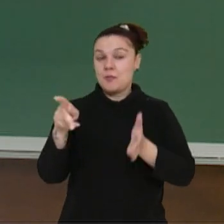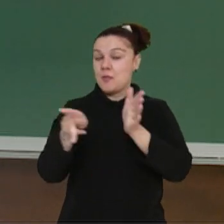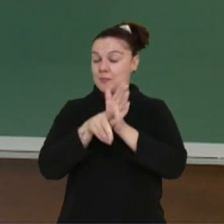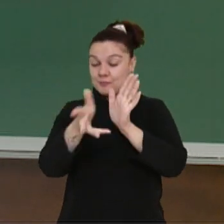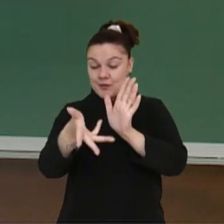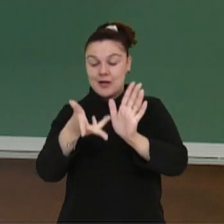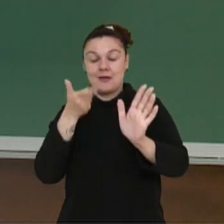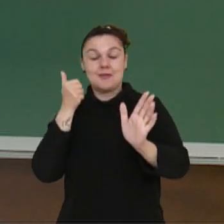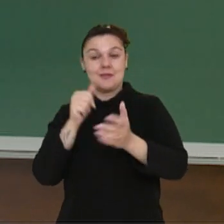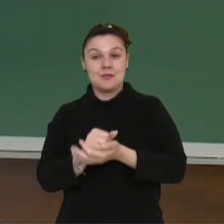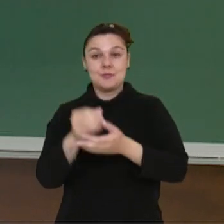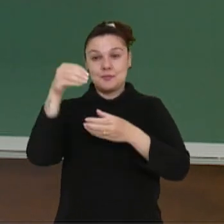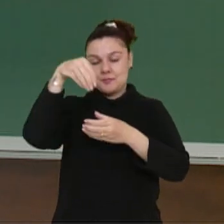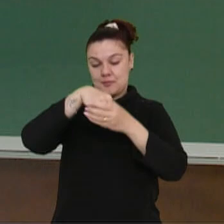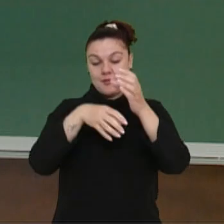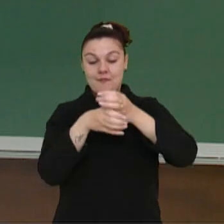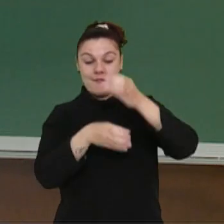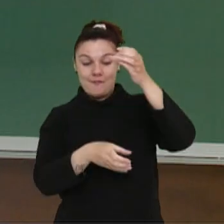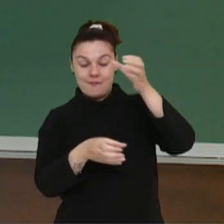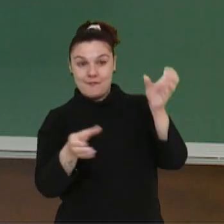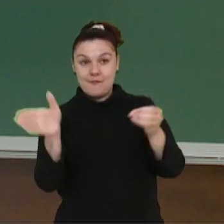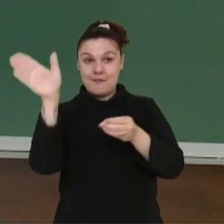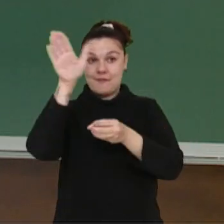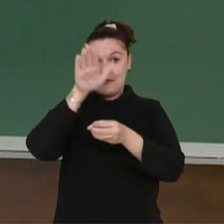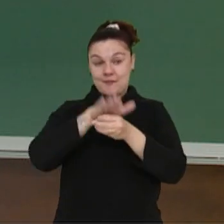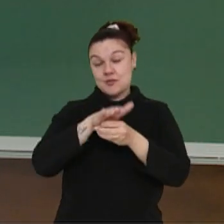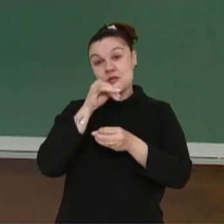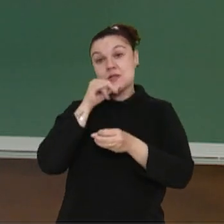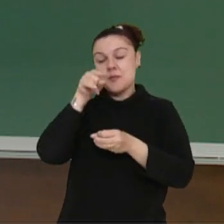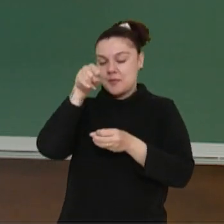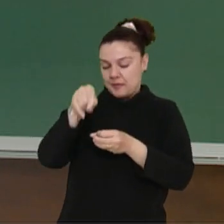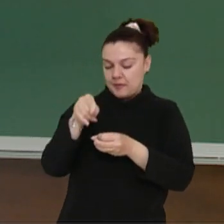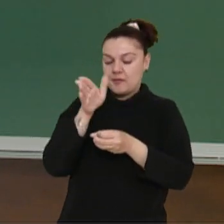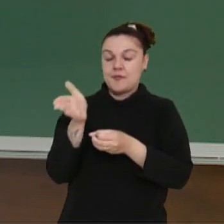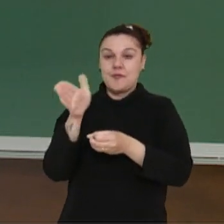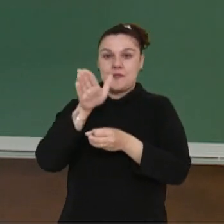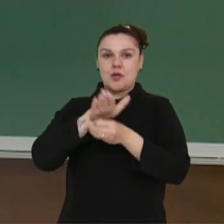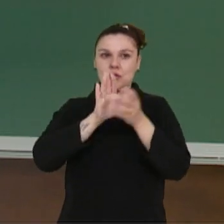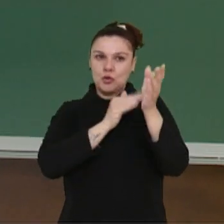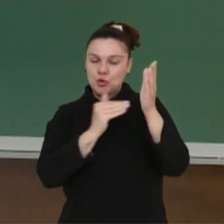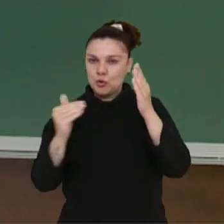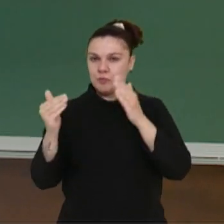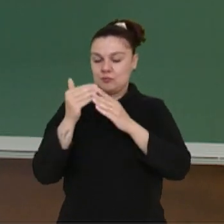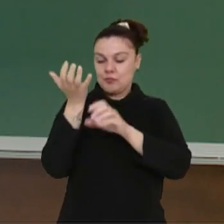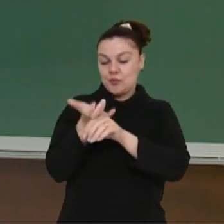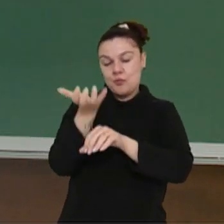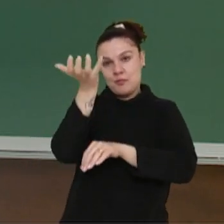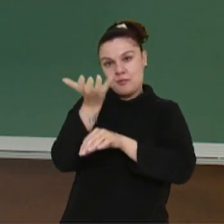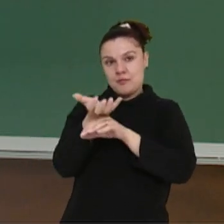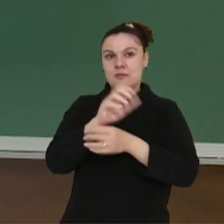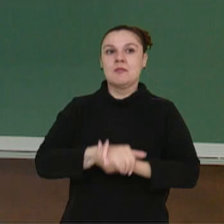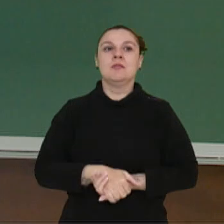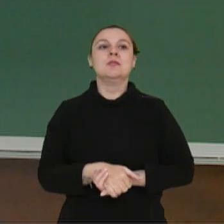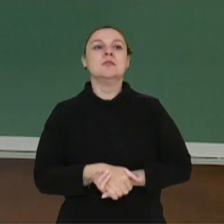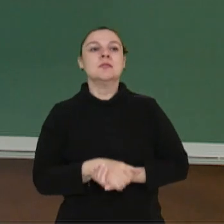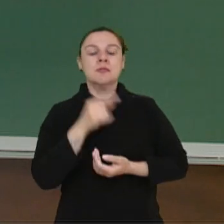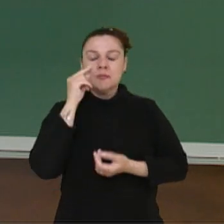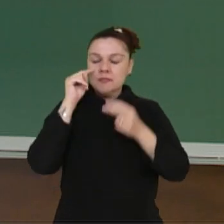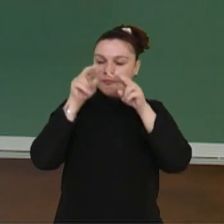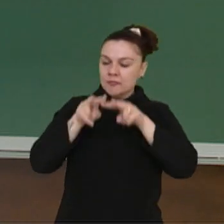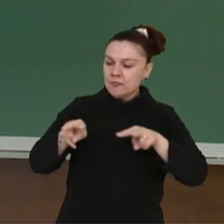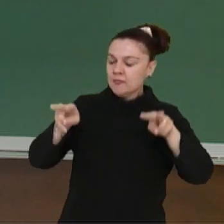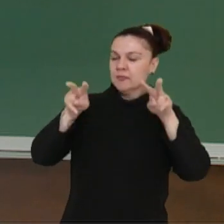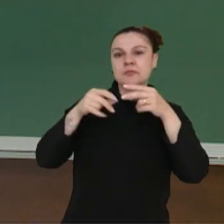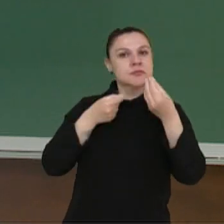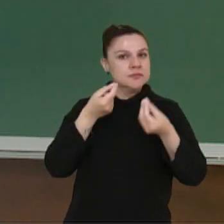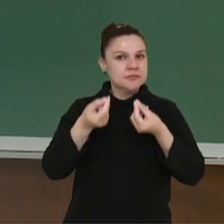processo que acontece num frasco fechado para essa nossa reação aqui, onde eu tenho todos os gases participando, tá? Então, visualmente, o que eu